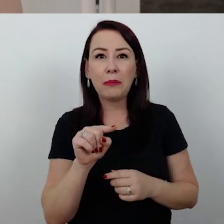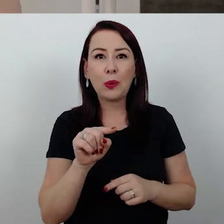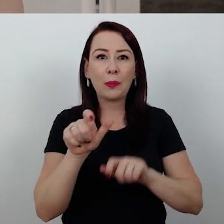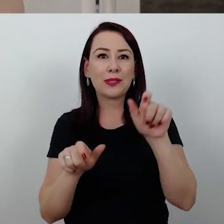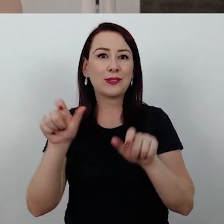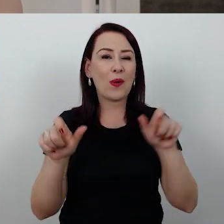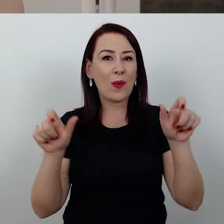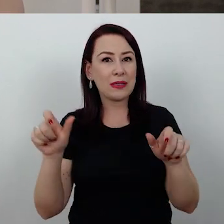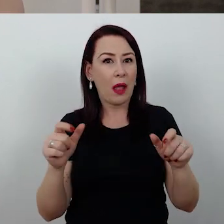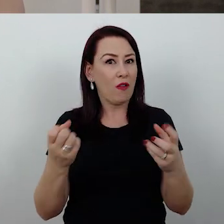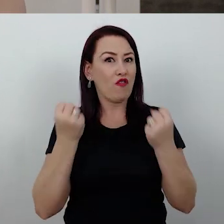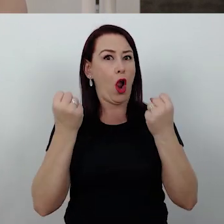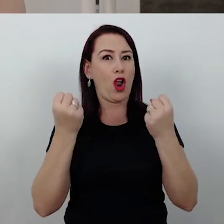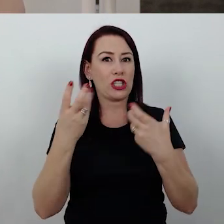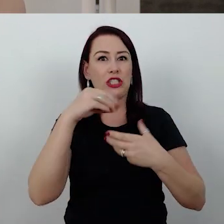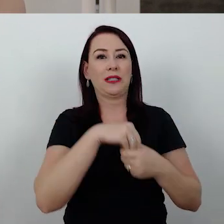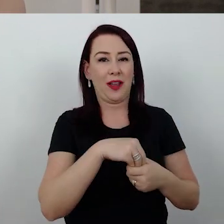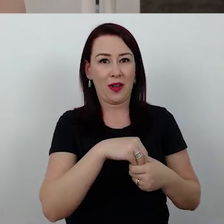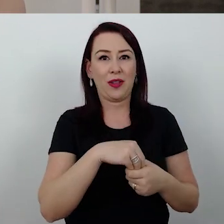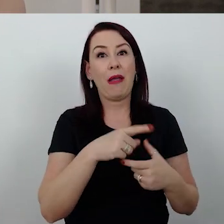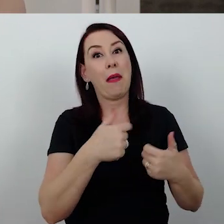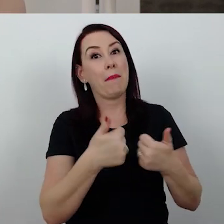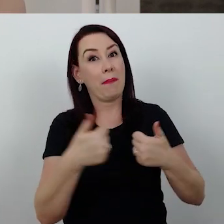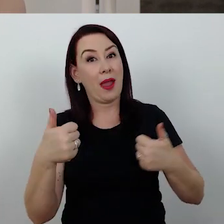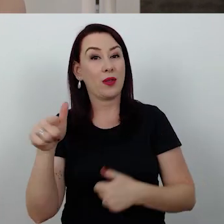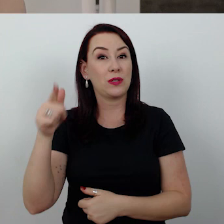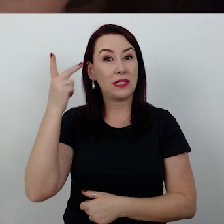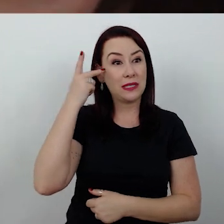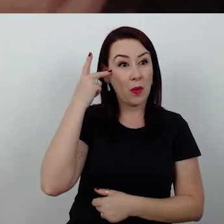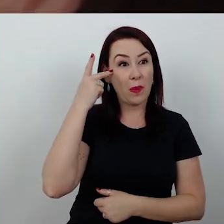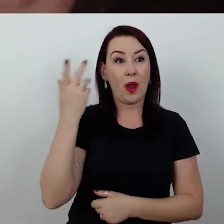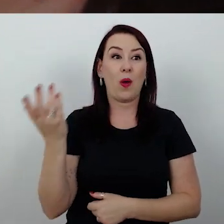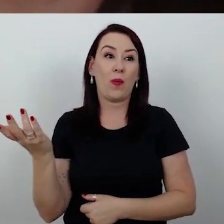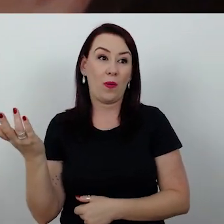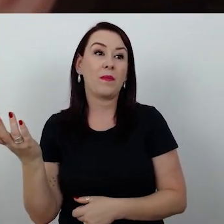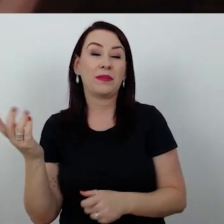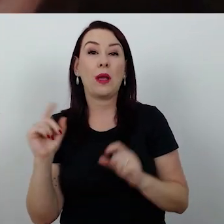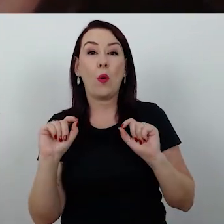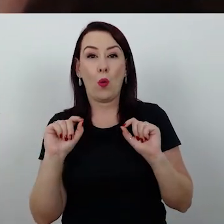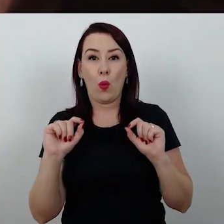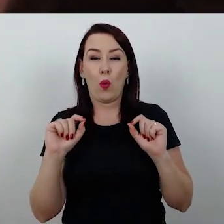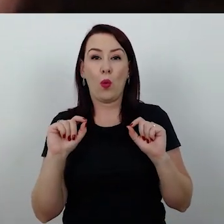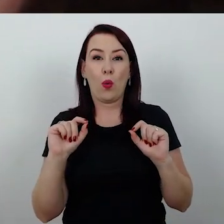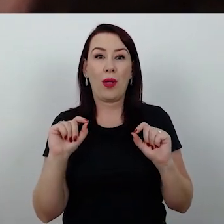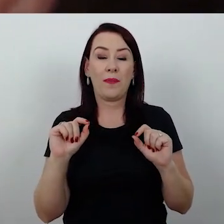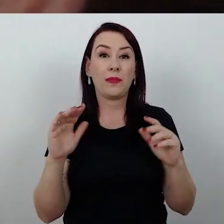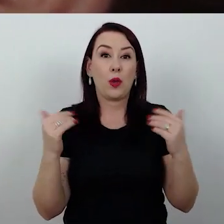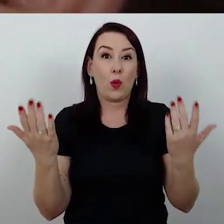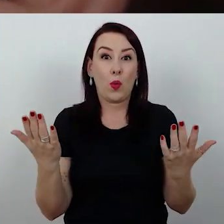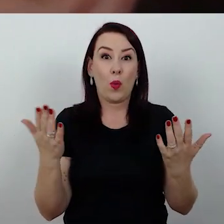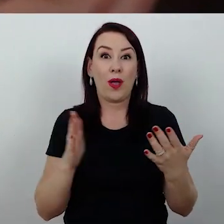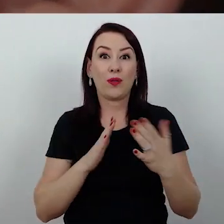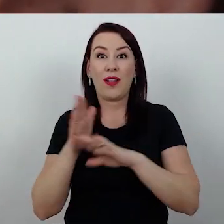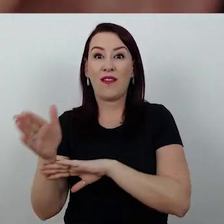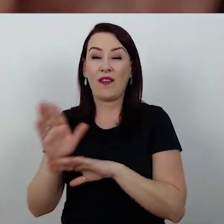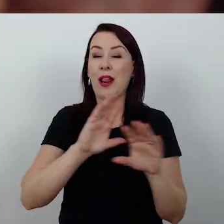mil habitantes e que tem essa potência, né, muito próxima de São Paulo, isso é um facilitador, né? Então, assim, quando eu vou